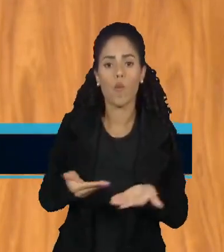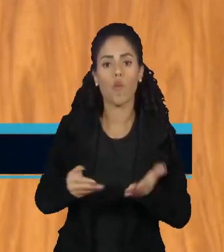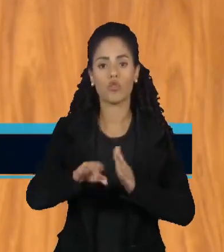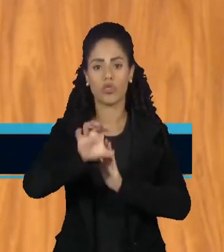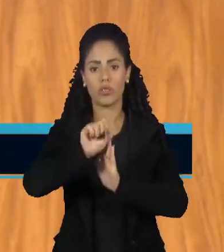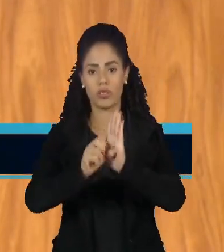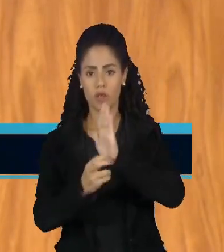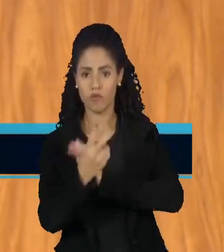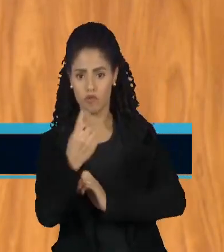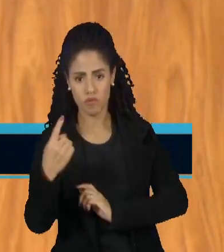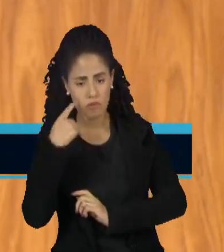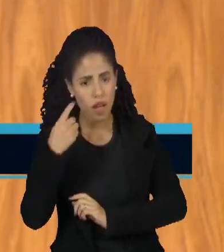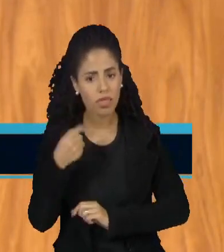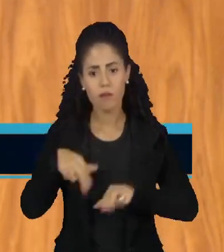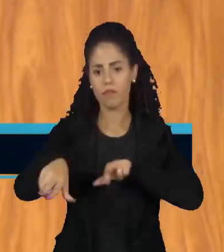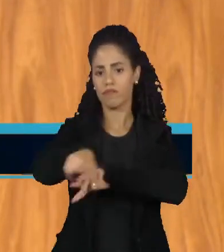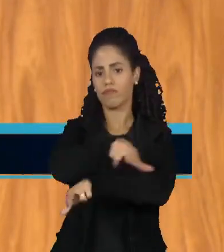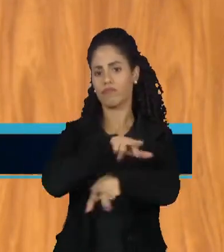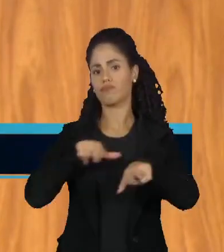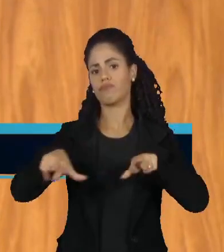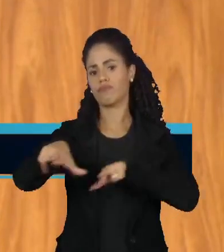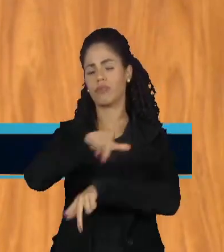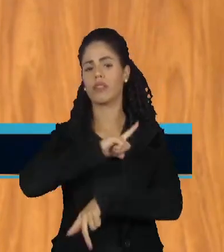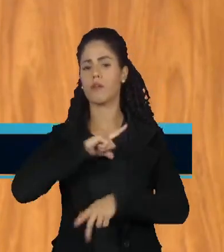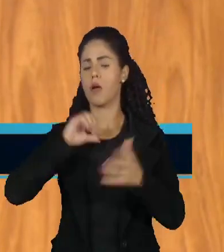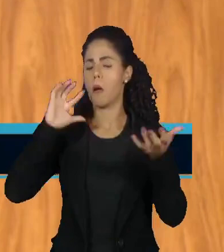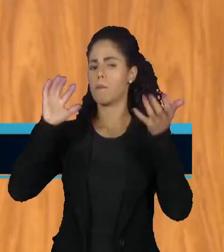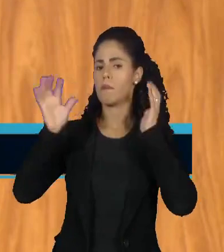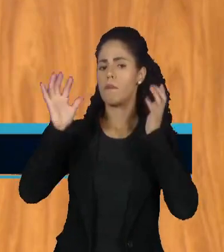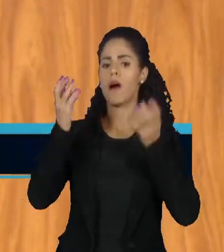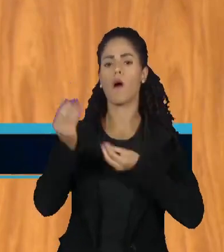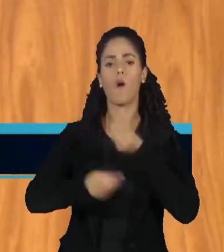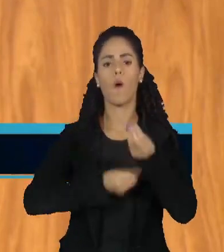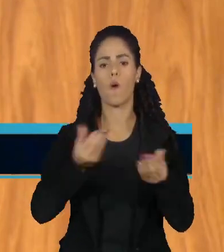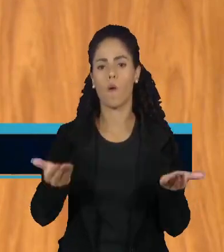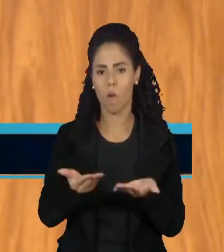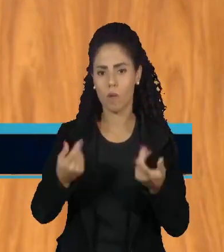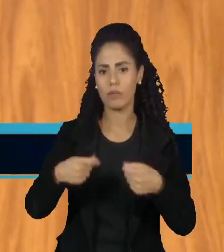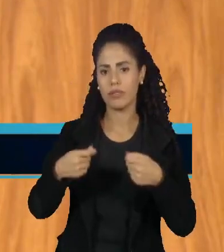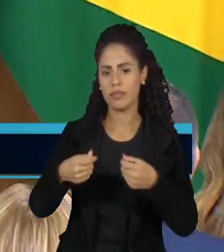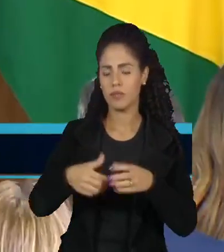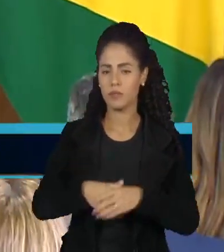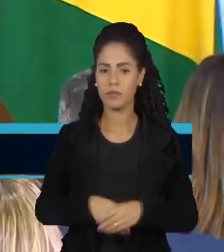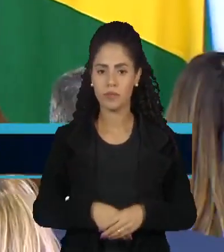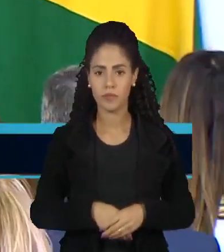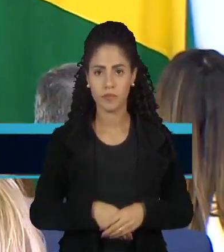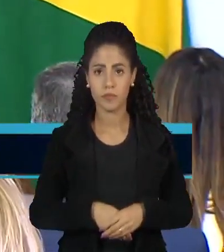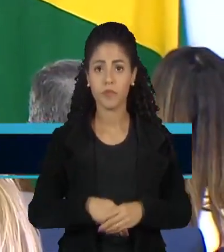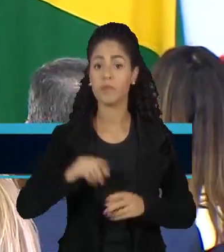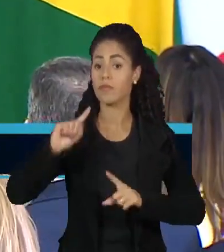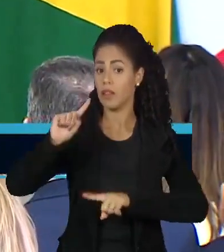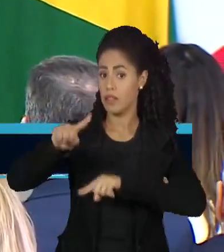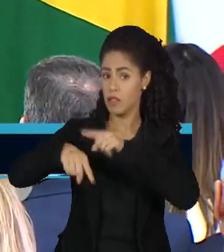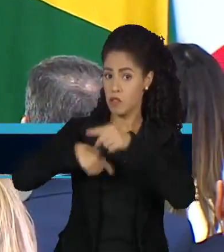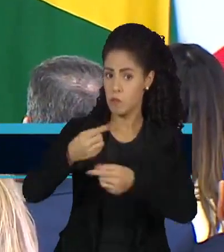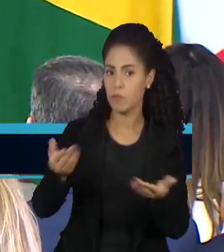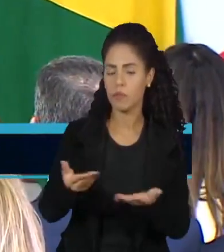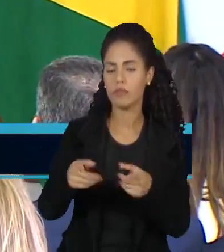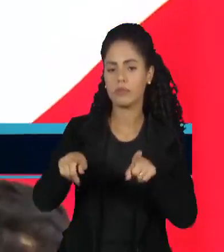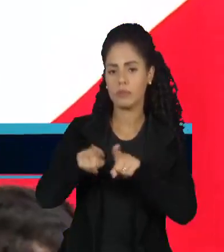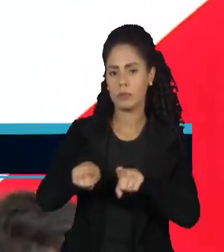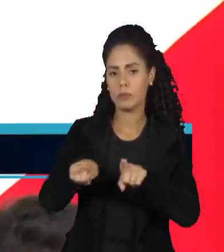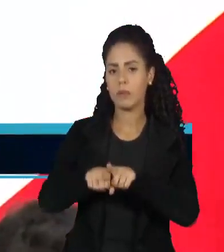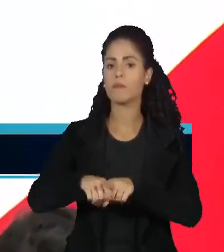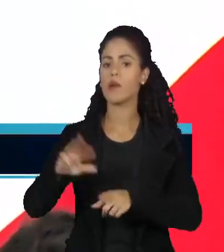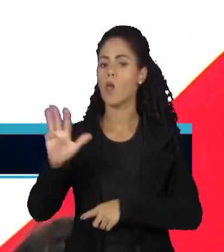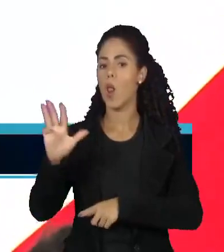em consideração a biodiversidade e o clima, declarou o presidente francês. Em seguida, Lula concedeu a Macron